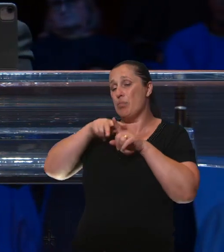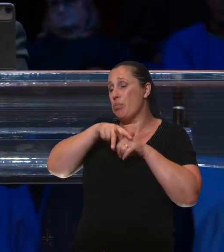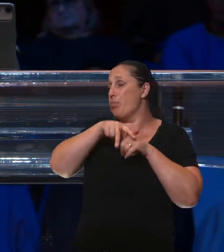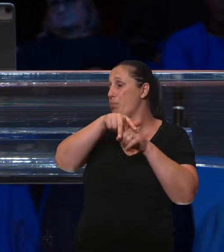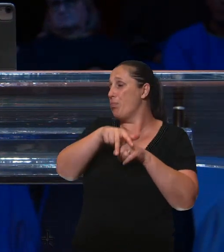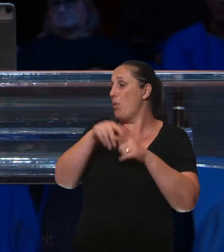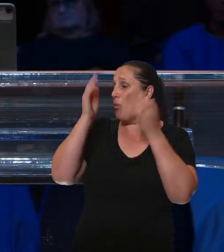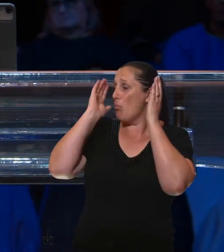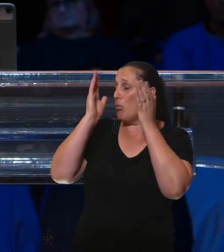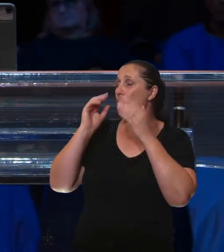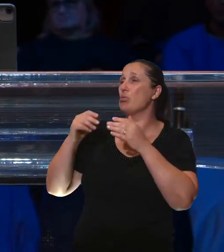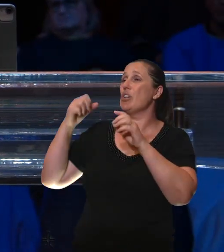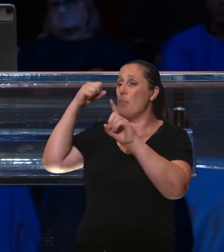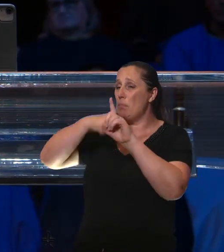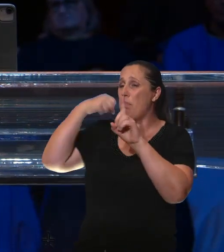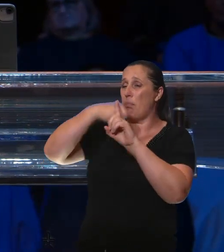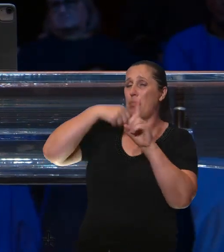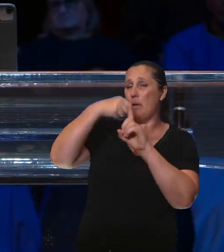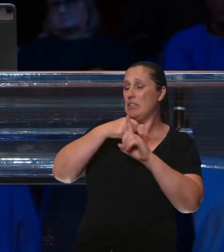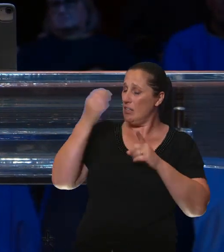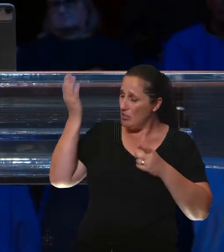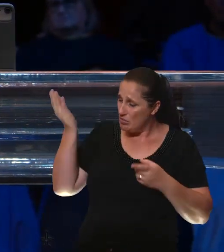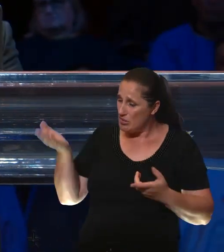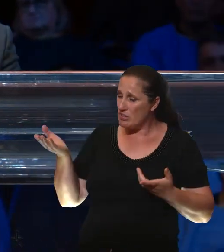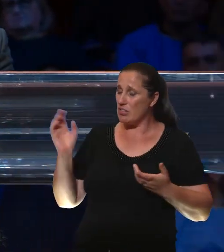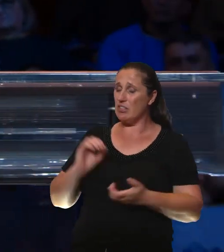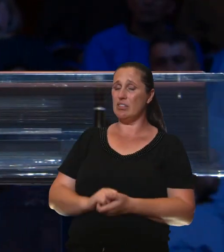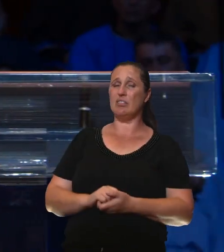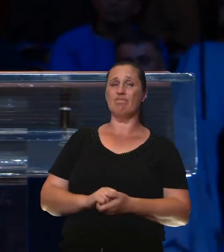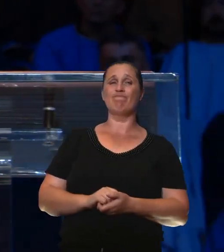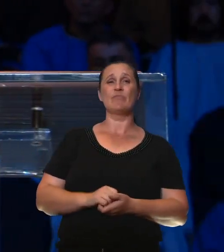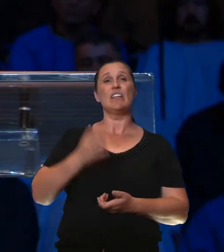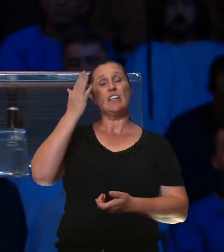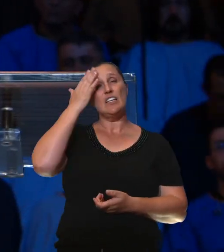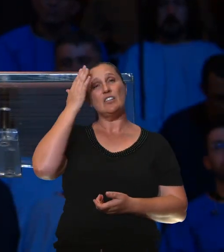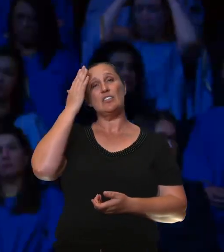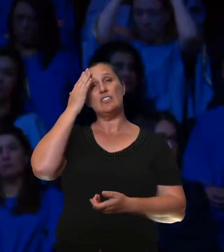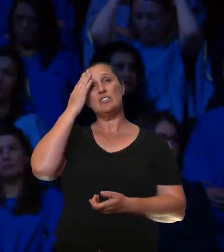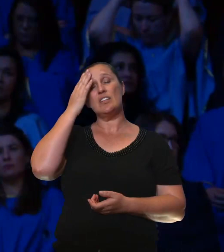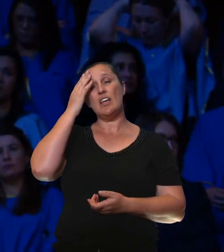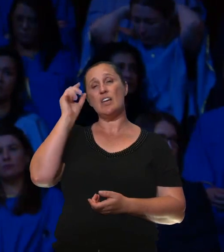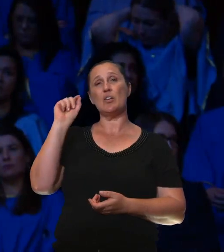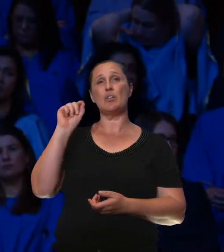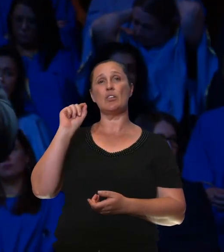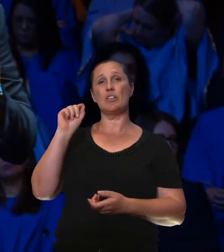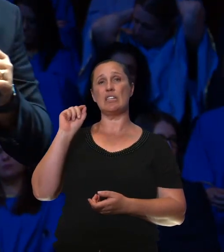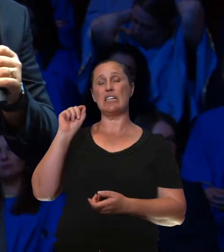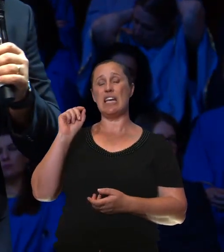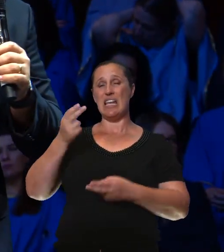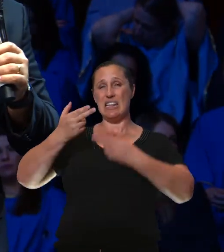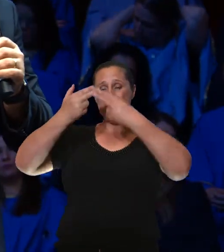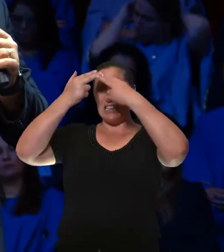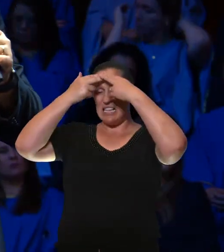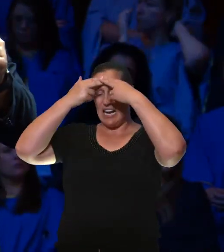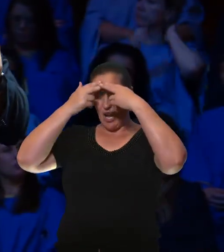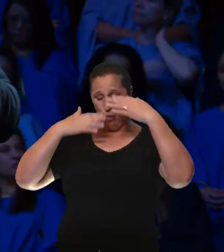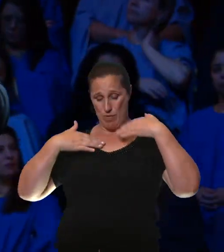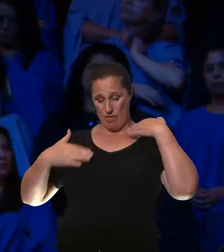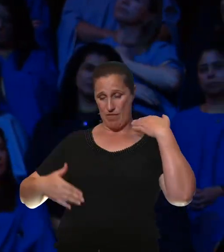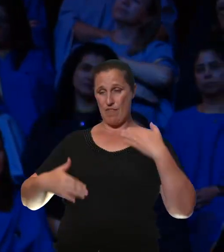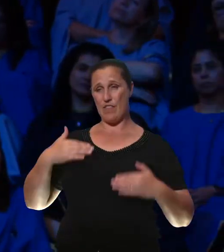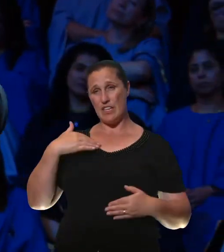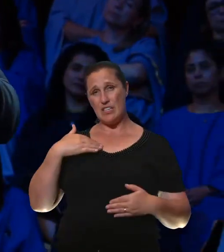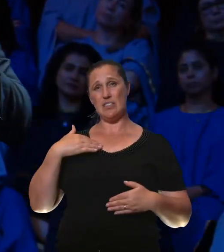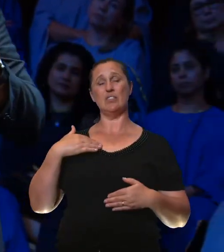te bateram tanto, rasparam a sua cabeça. Eu não sei que possível trauma além do físico você